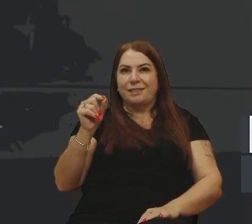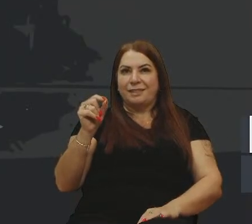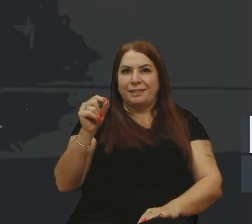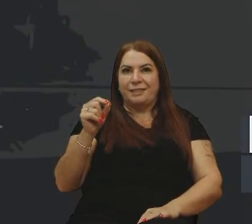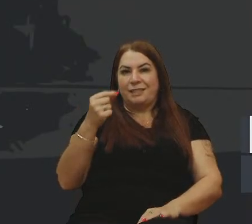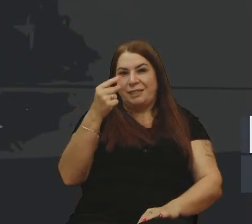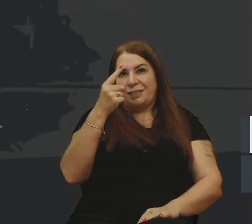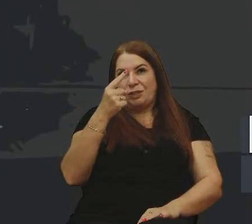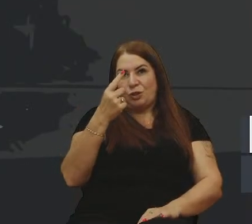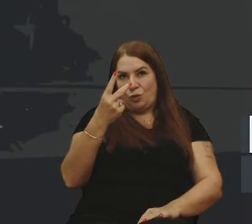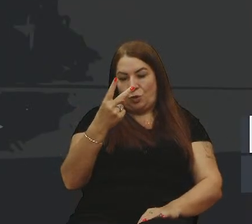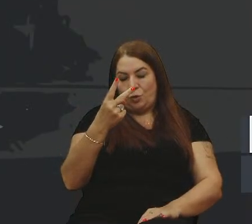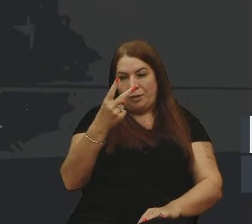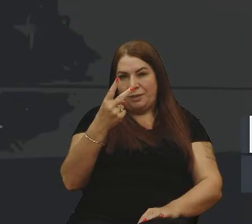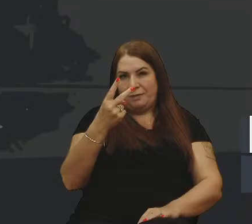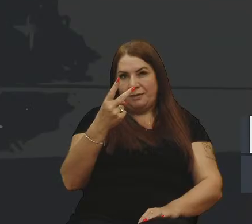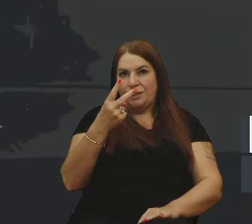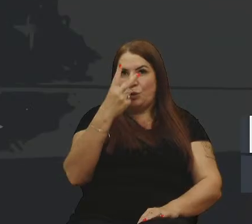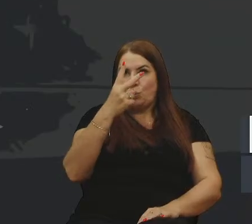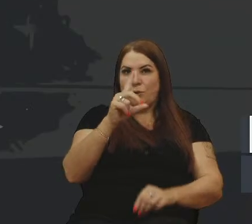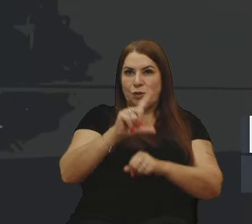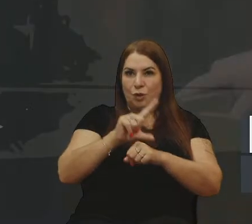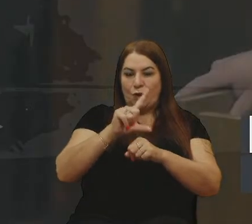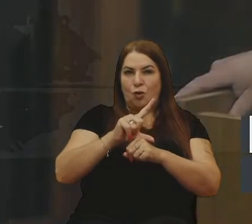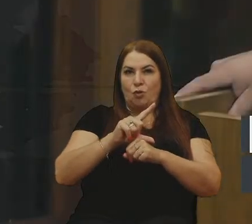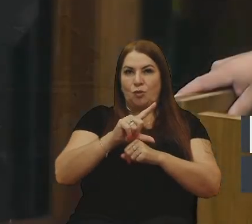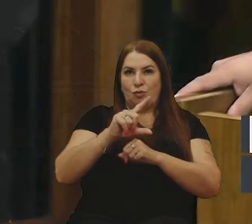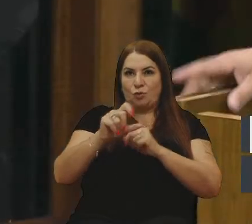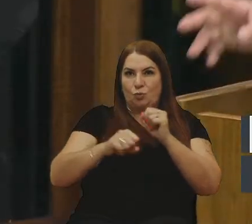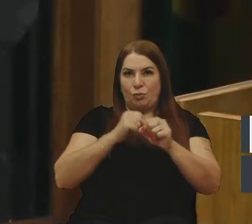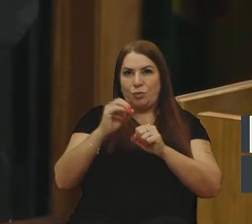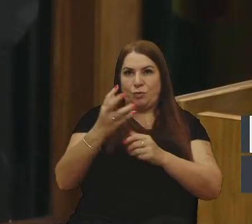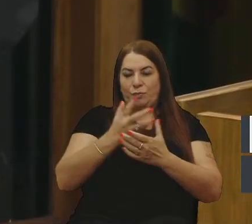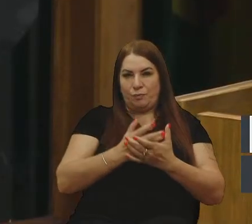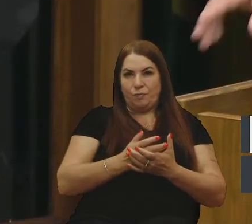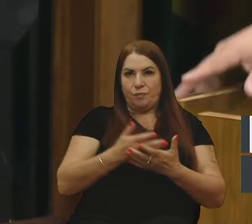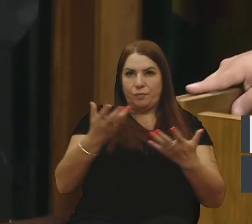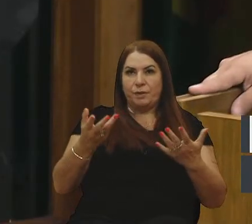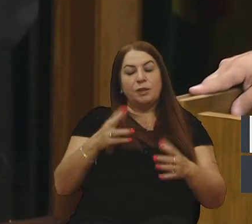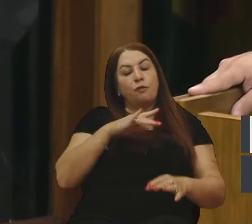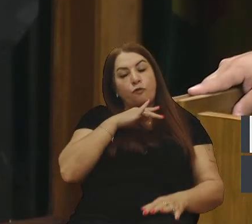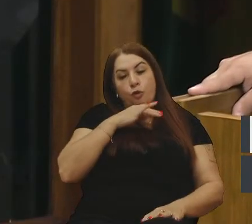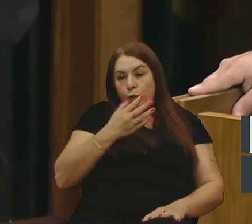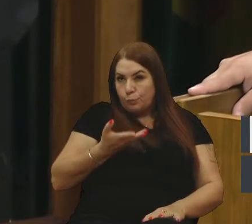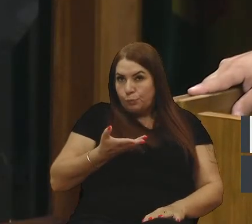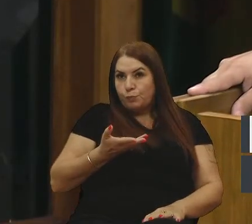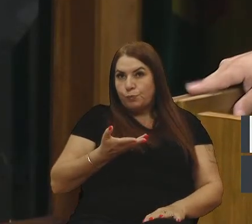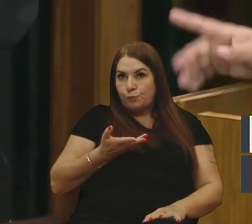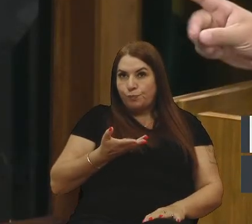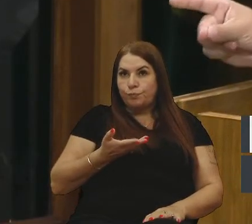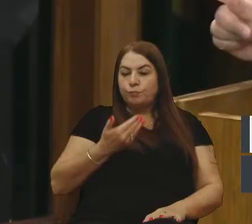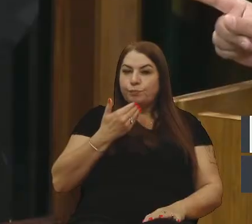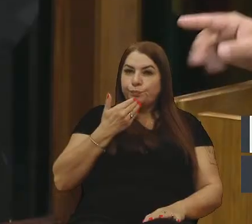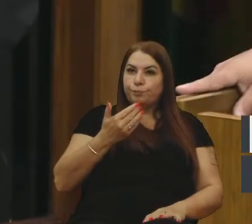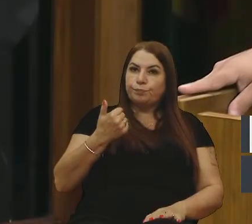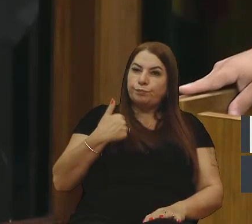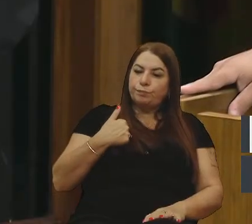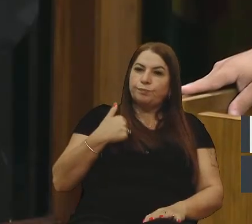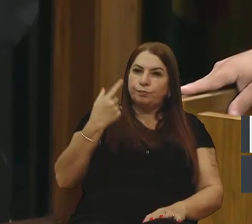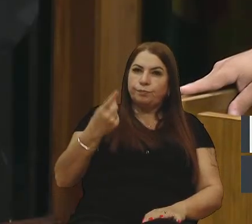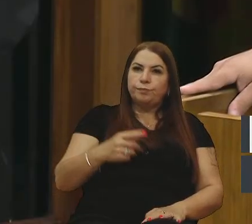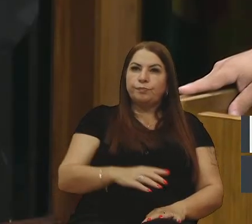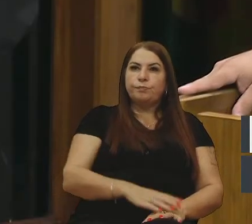É 2. A gente vendeu 2 lojas o ano todo. Então, assim, foi ruim. E aí vocês vão pedir assim para mim, pode